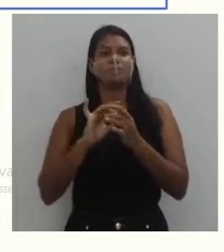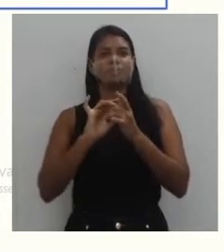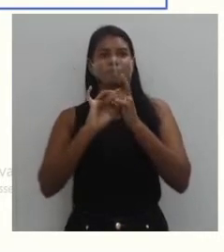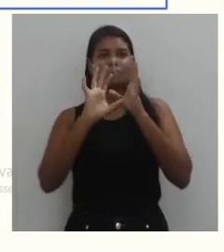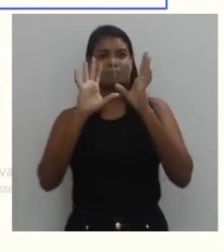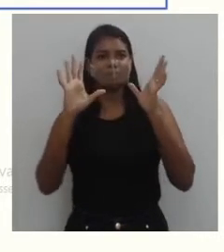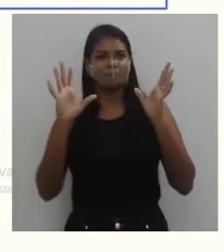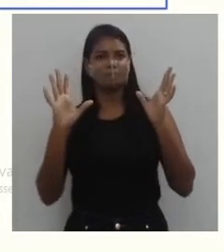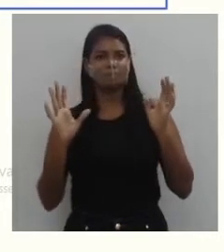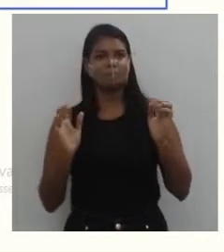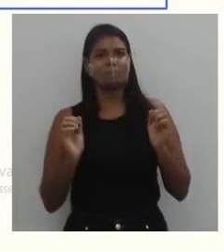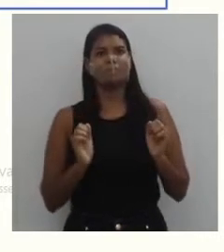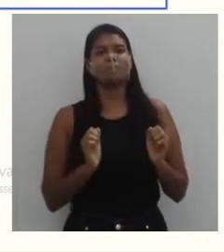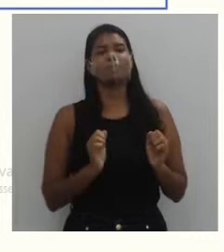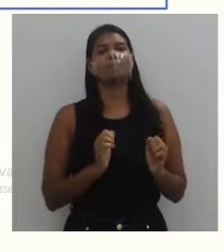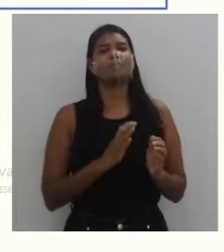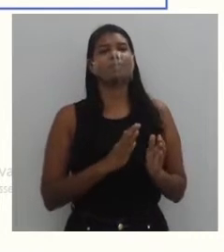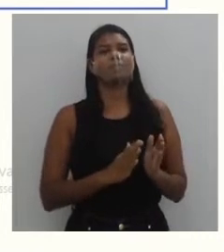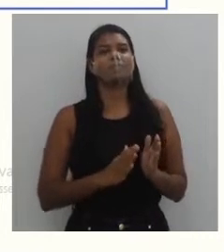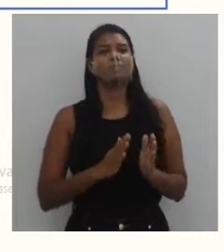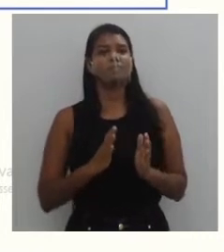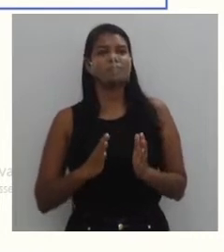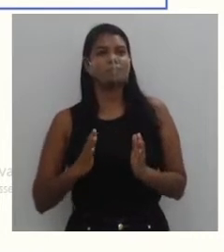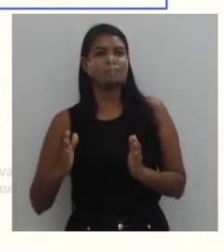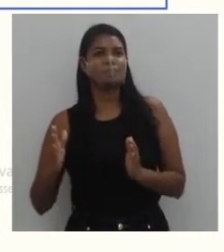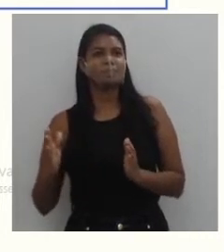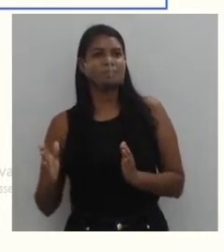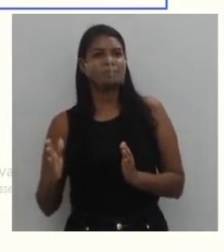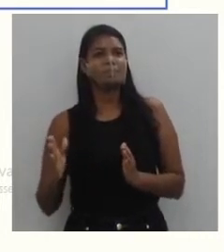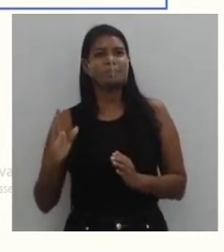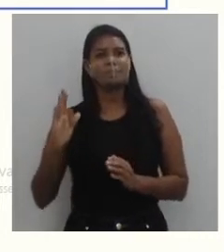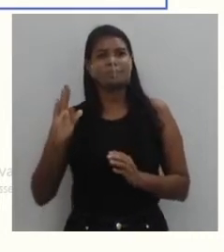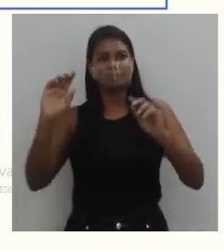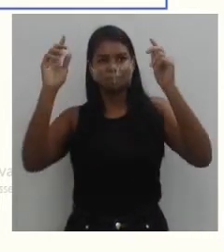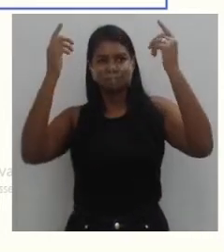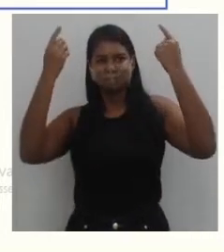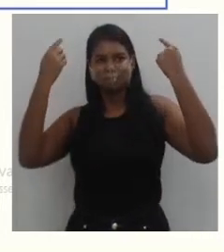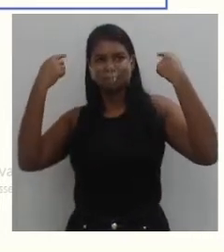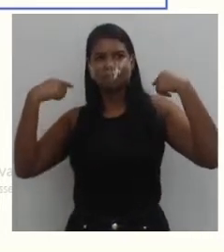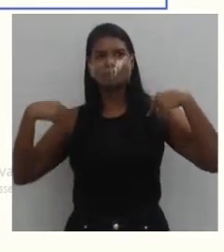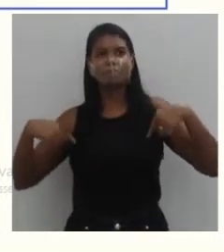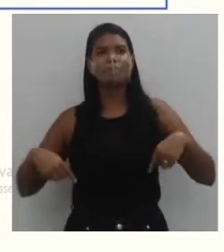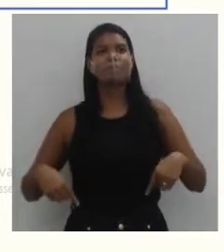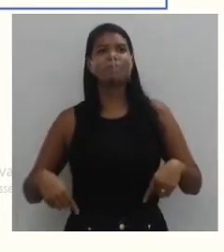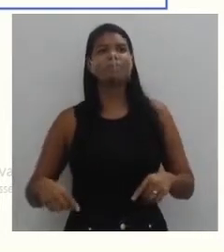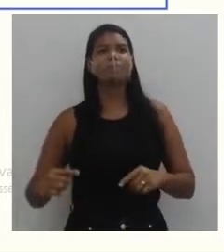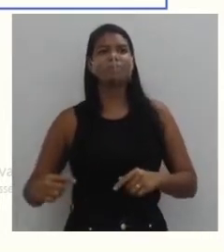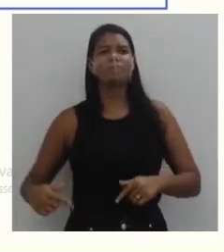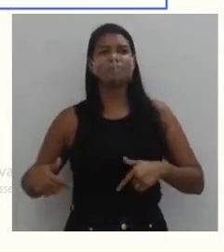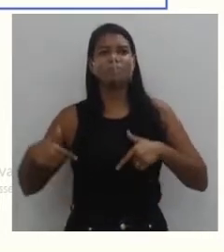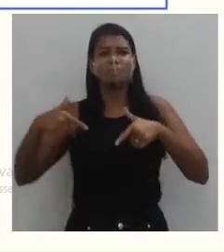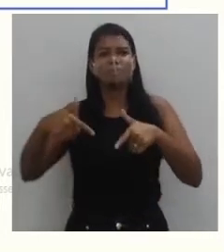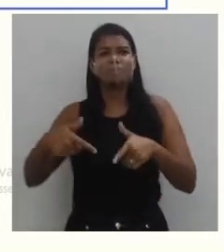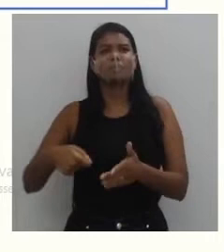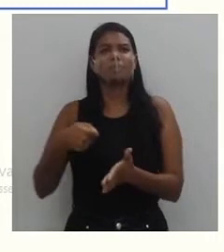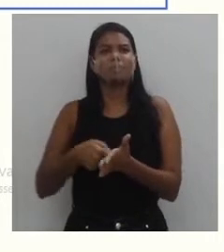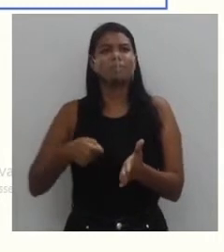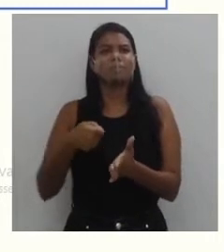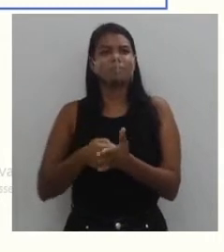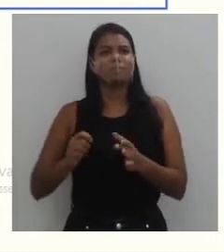evolução do próprio conceito de liberdade. Durante o trajeto da humanidade, a luta